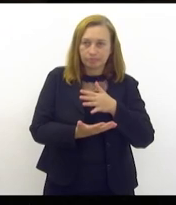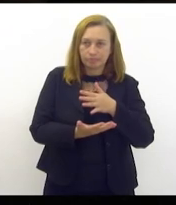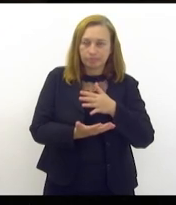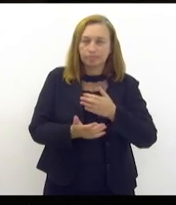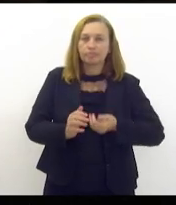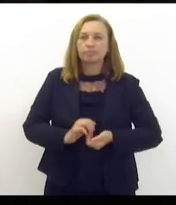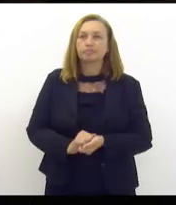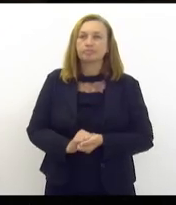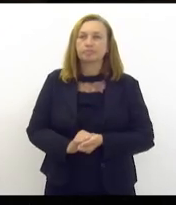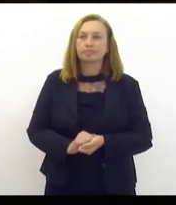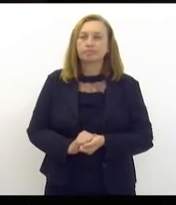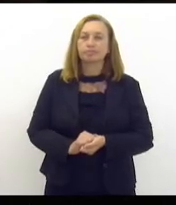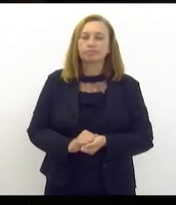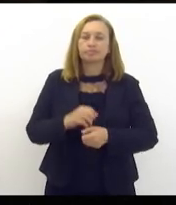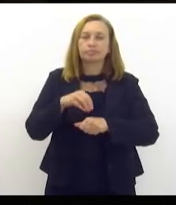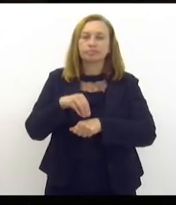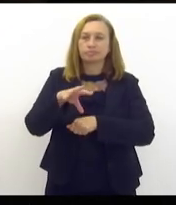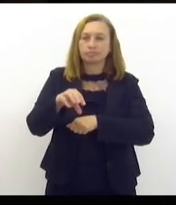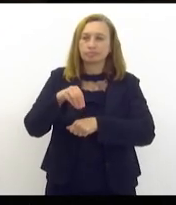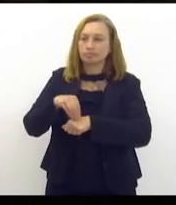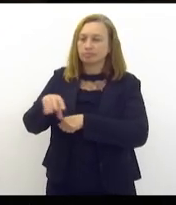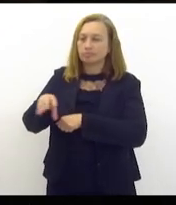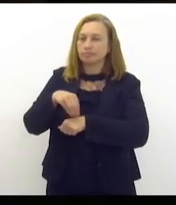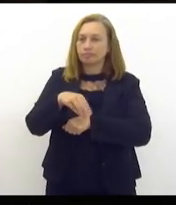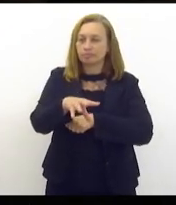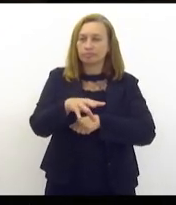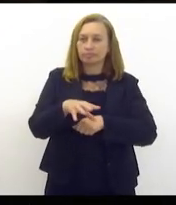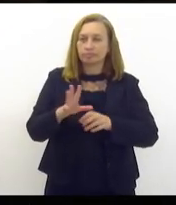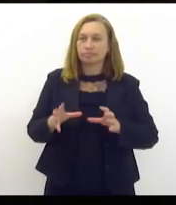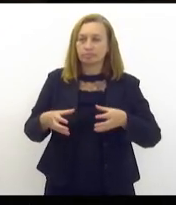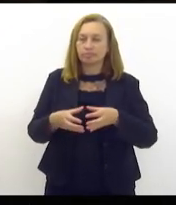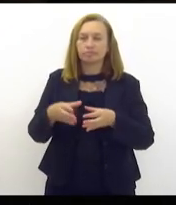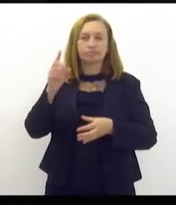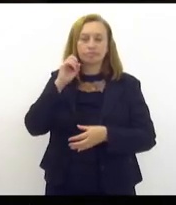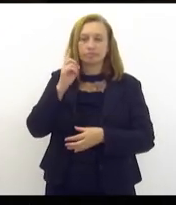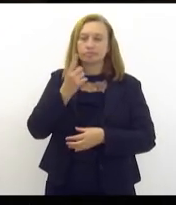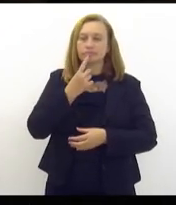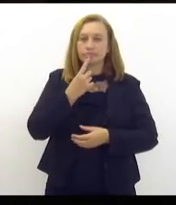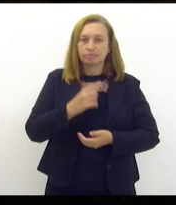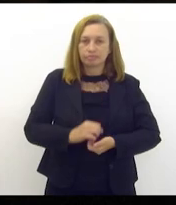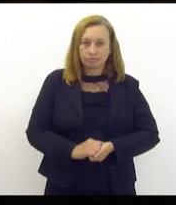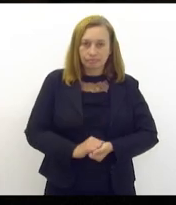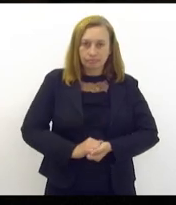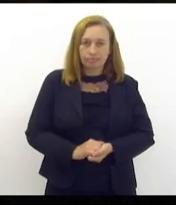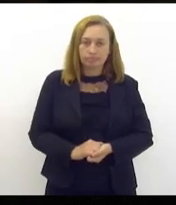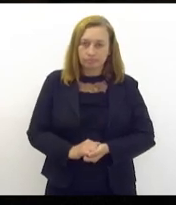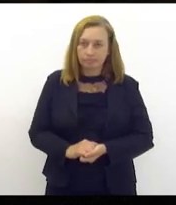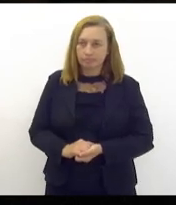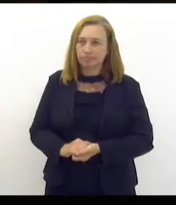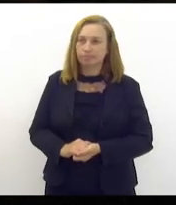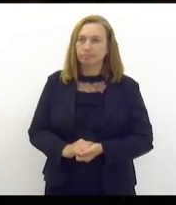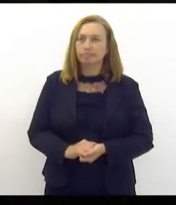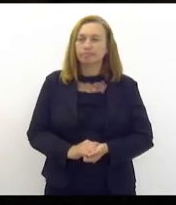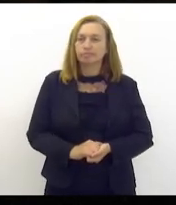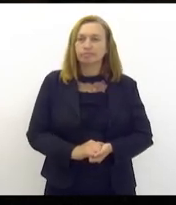de Libras, que leva a nossa voz aos deficientes